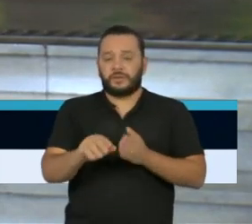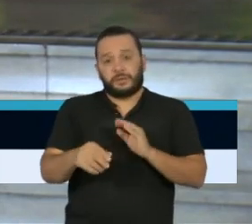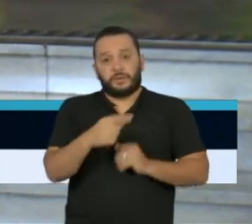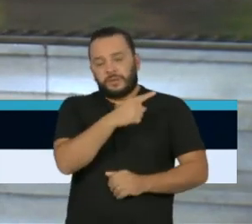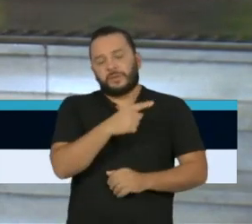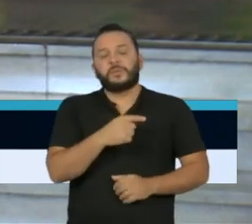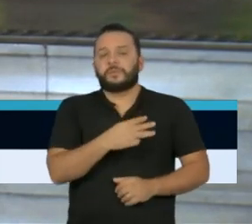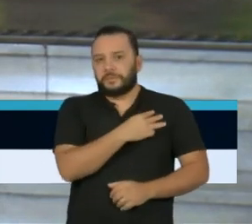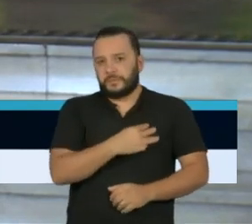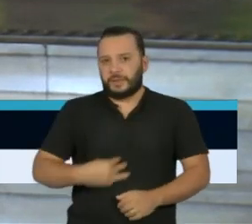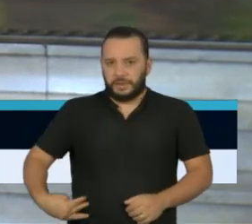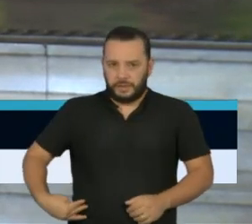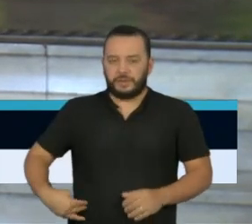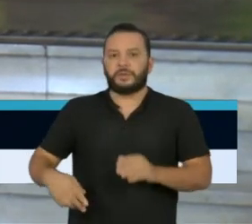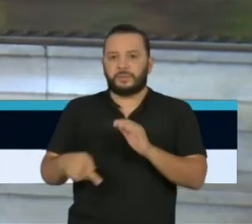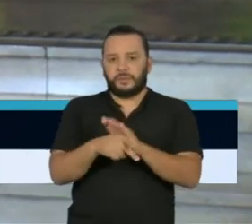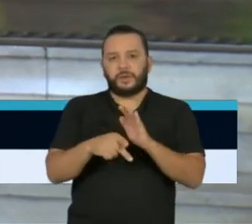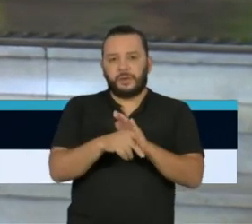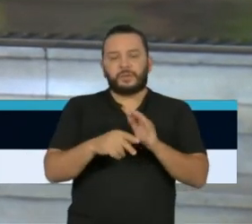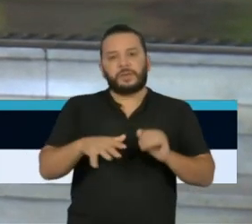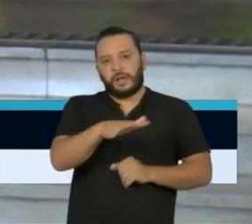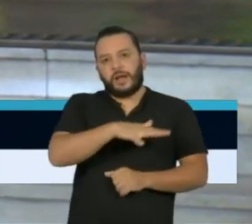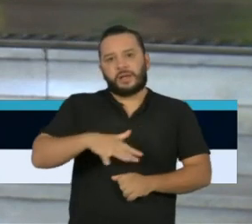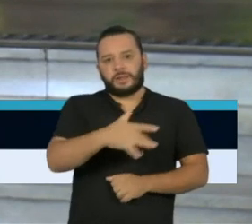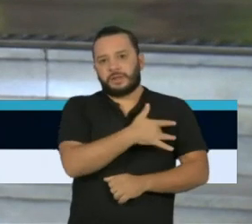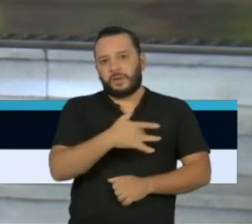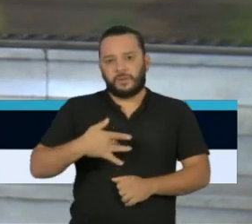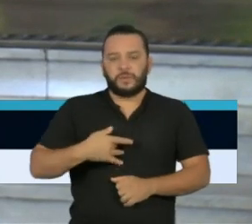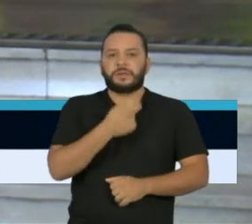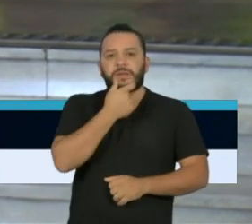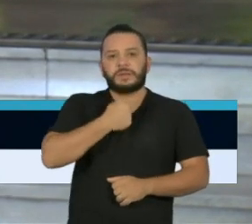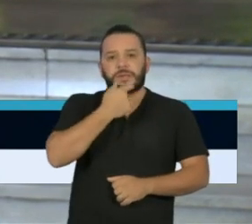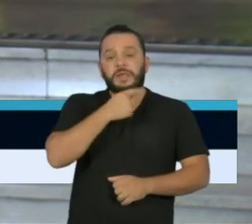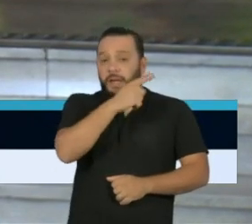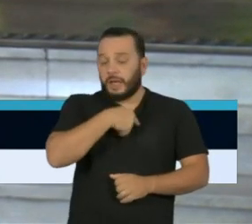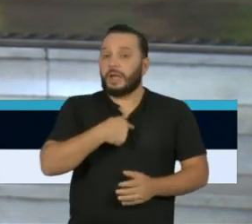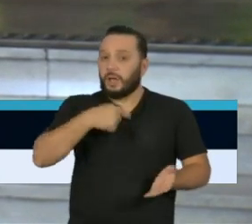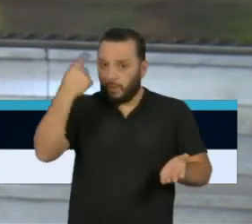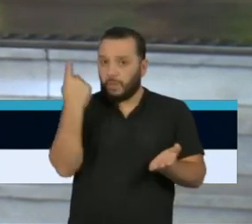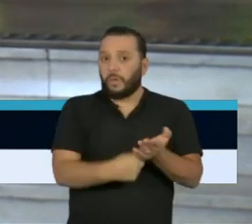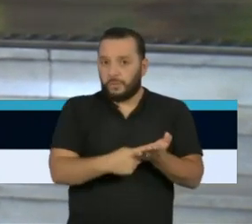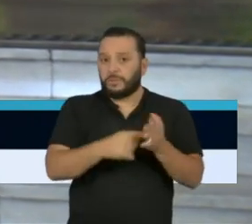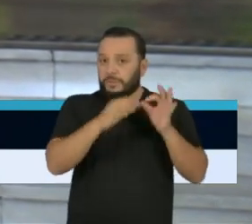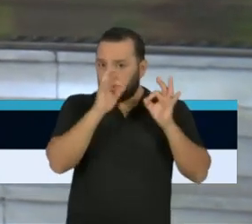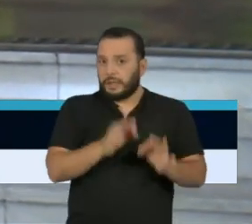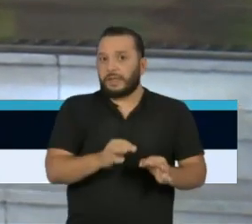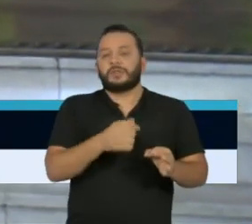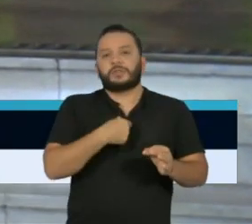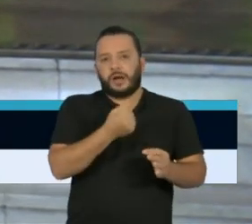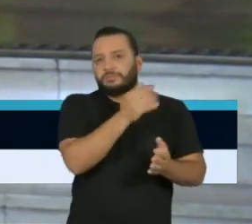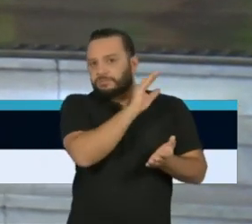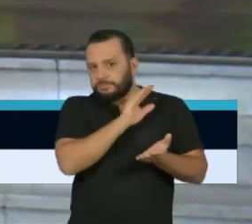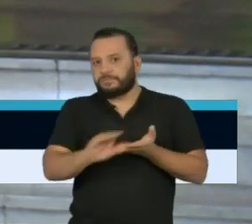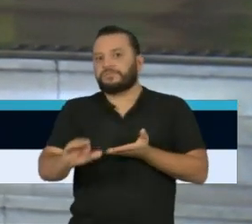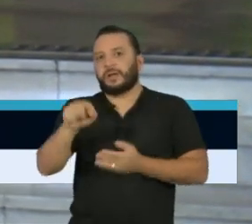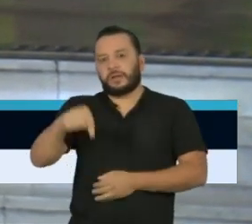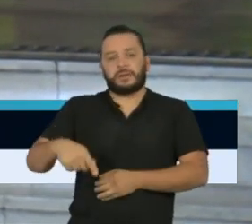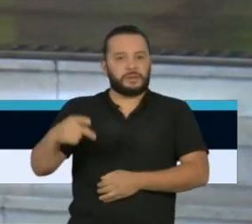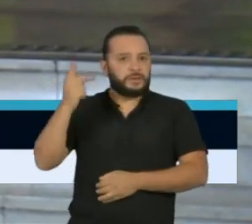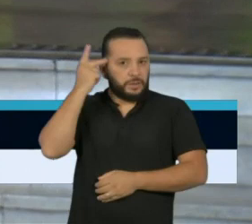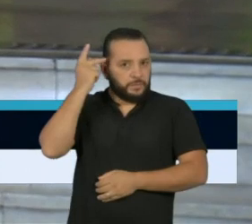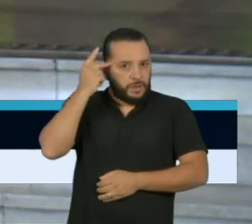ministro Mandetta, Luiz Henrique Mandetta, ministro da Saúde, ele cumpriu o compromisso e os recursos chegaram até o estado de São